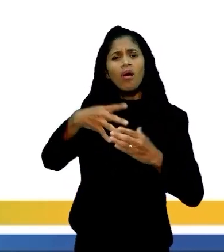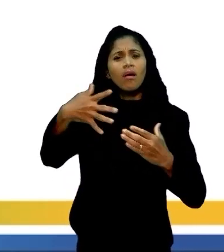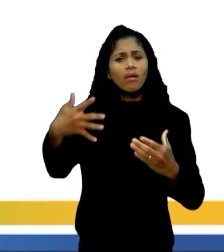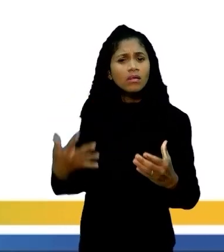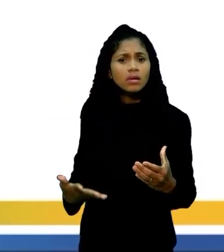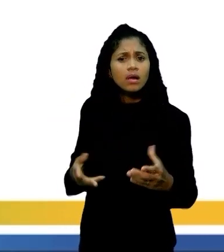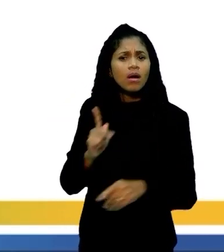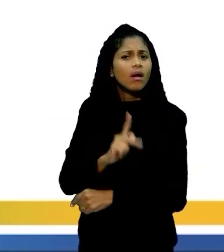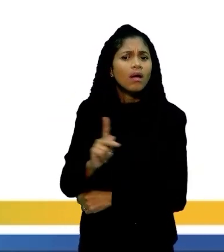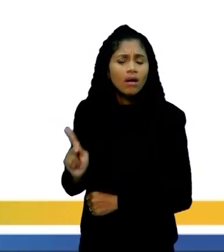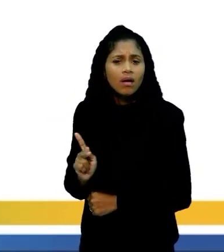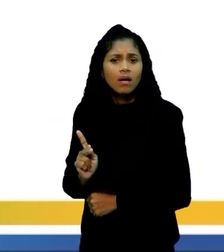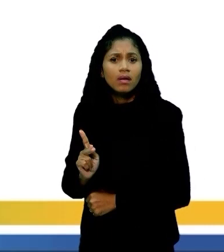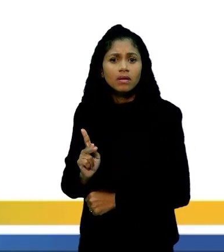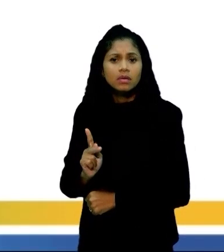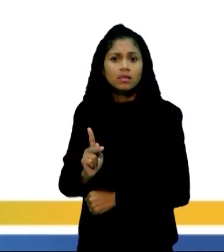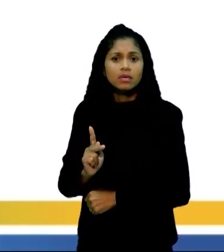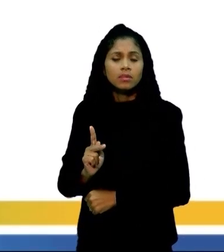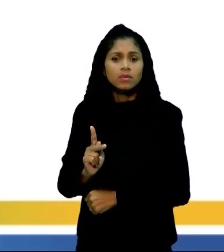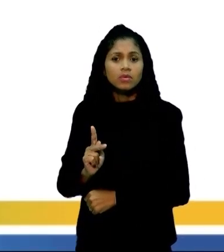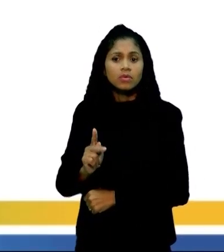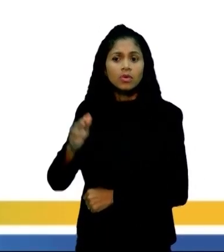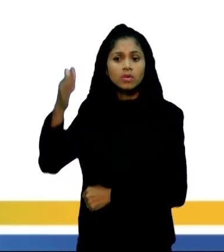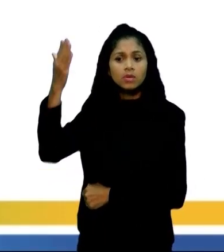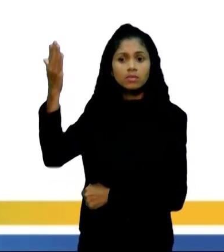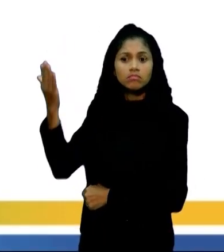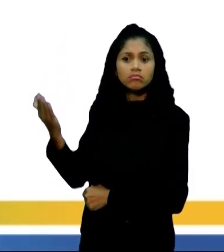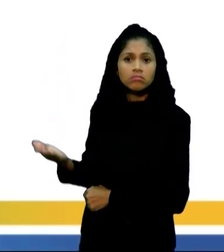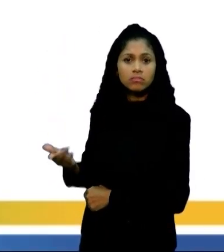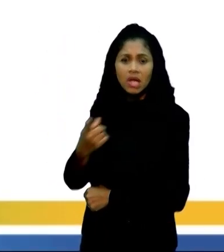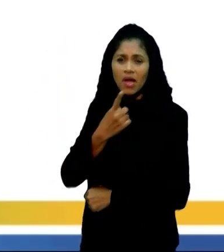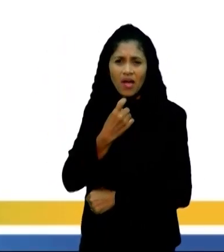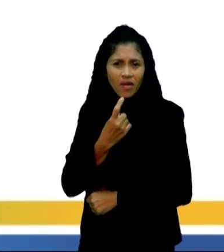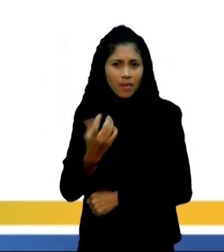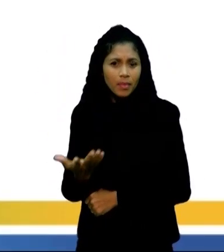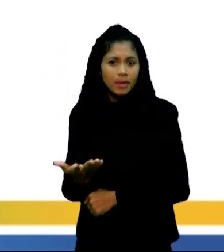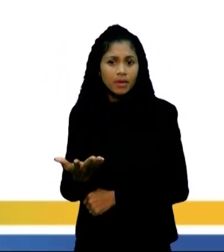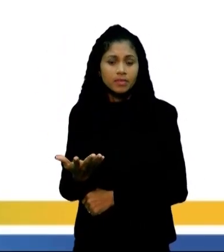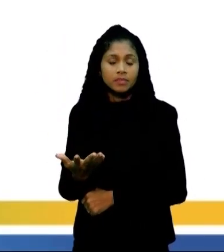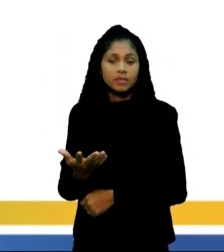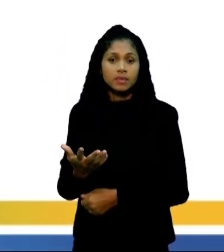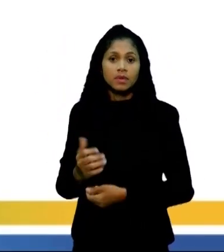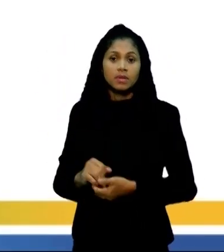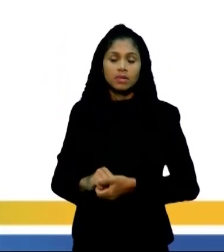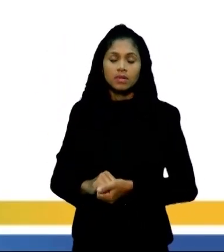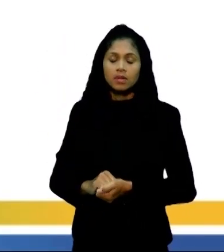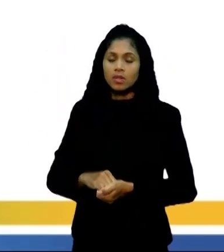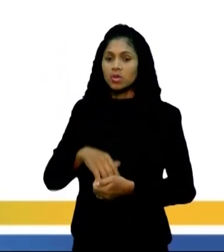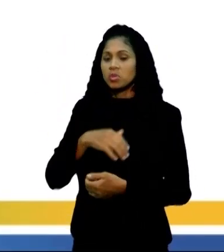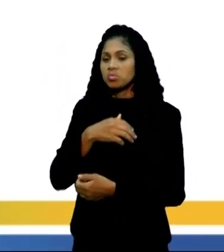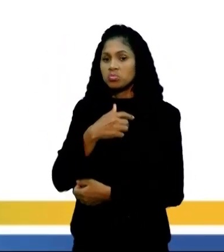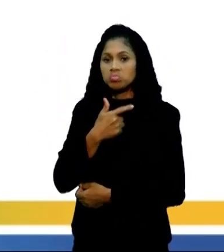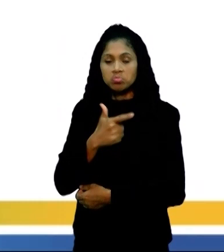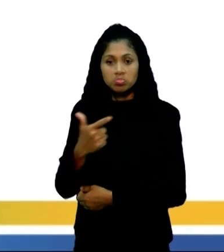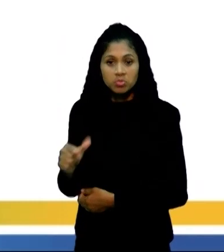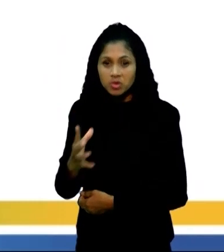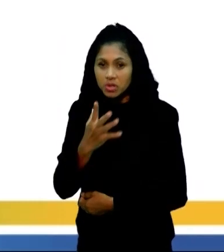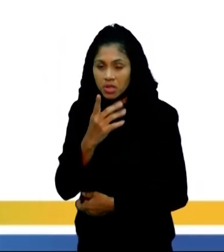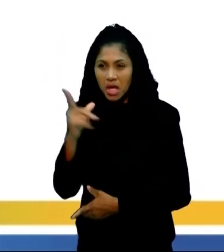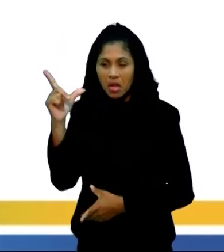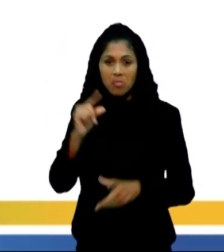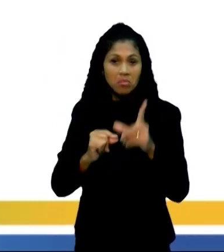características, professor, desses não metais? Então, os não metais, eles não têm brilho, eles